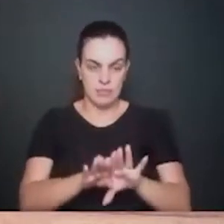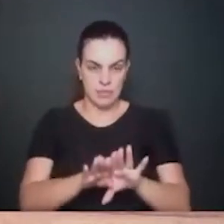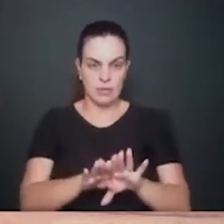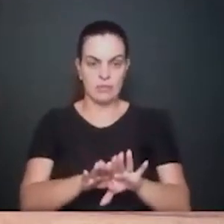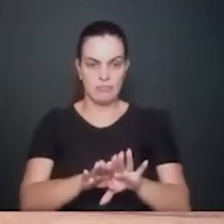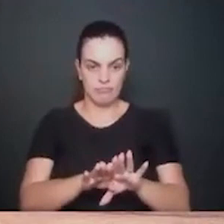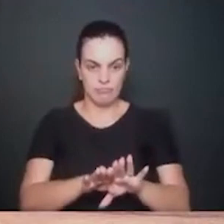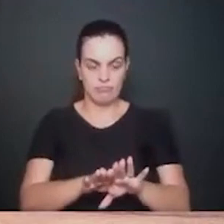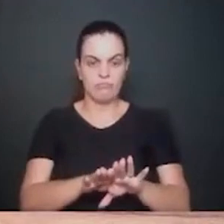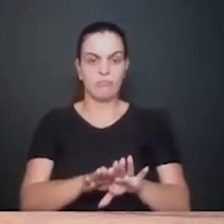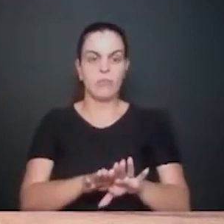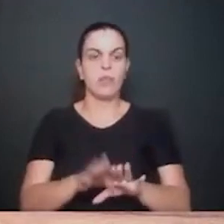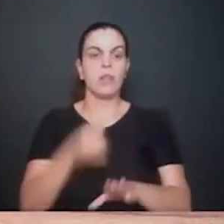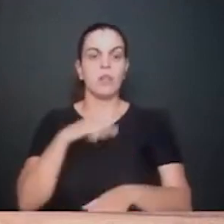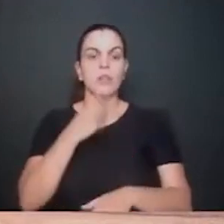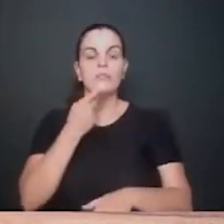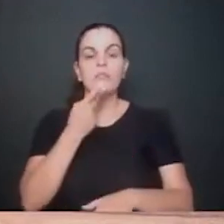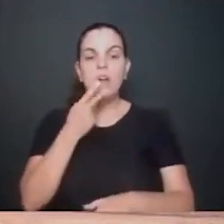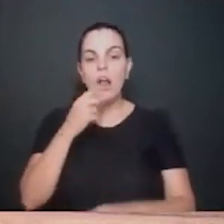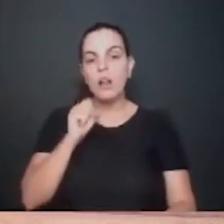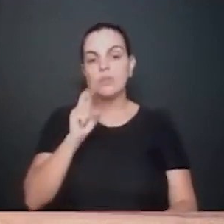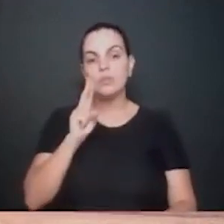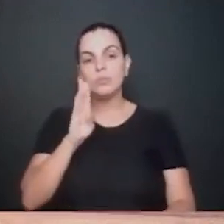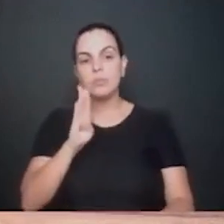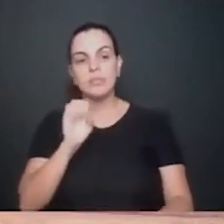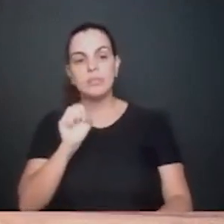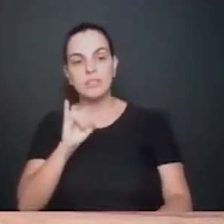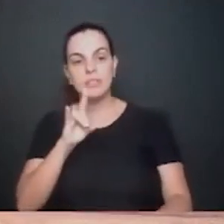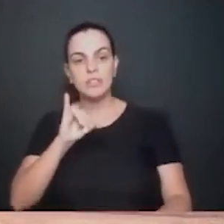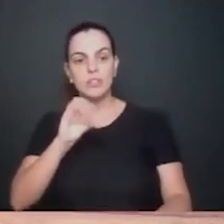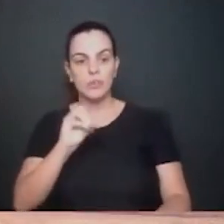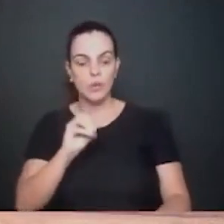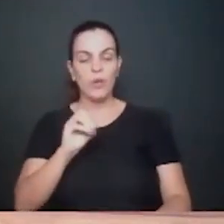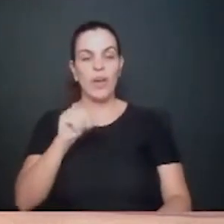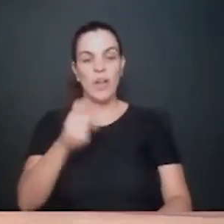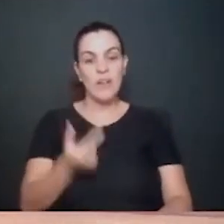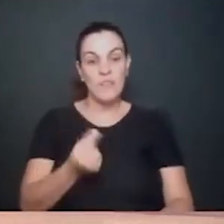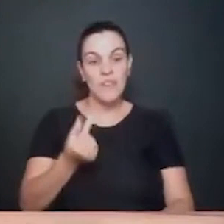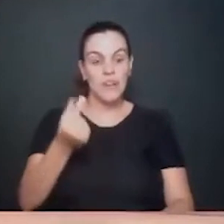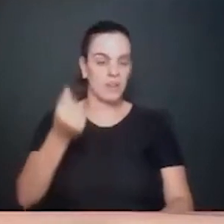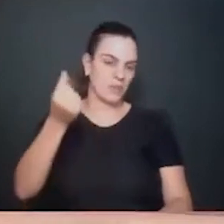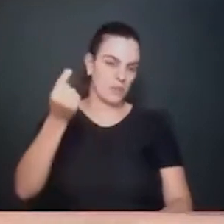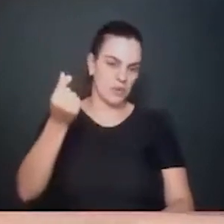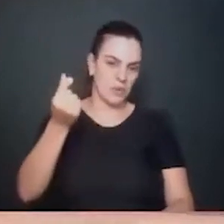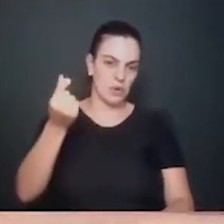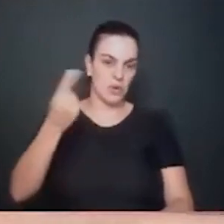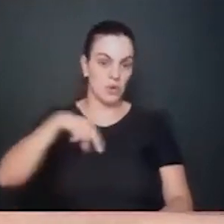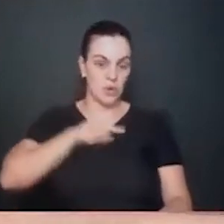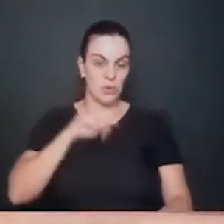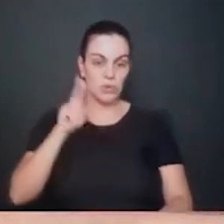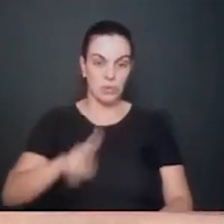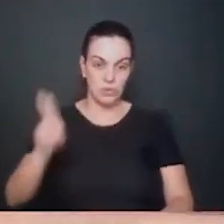diz subsídio, eu digo que é dinheiro no bolso do cidadão, porque o cidadão não precisa retirar esse dinheiro para pagar o valor